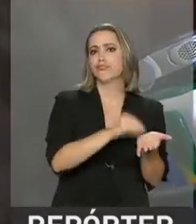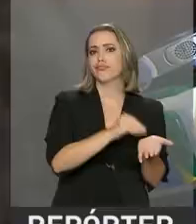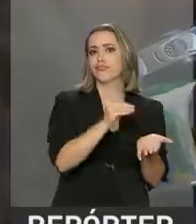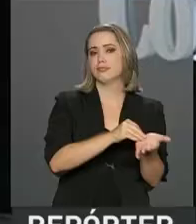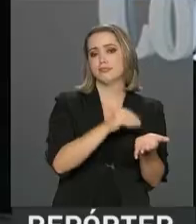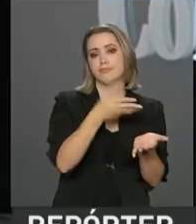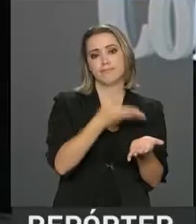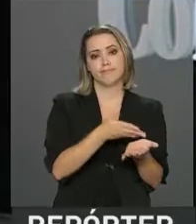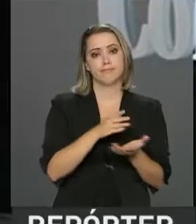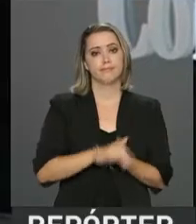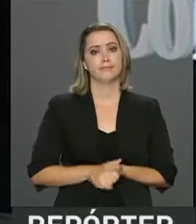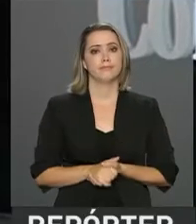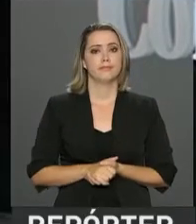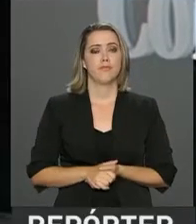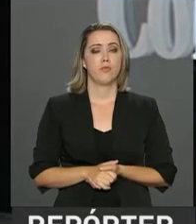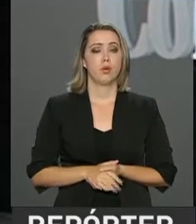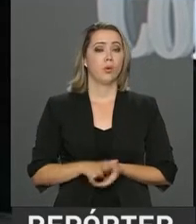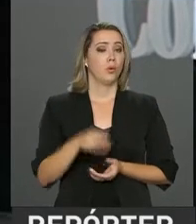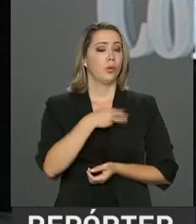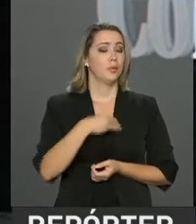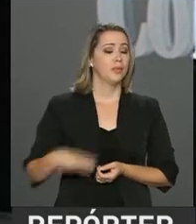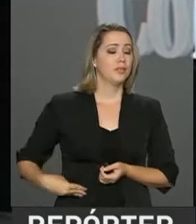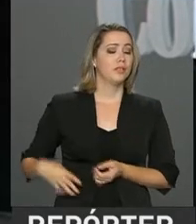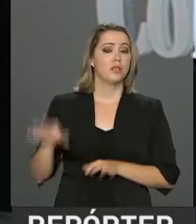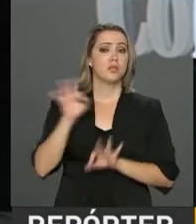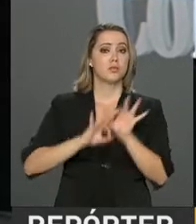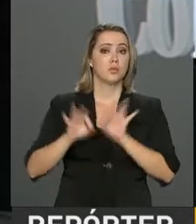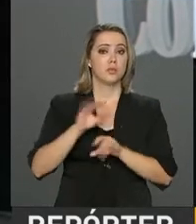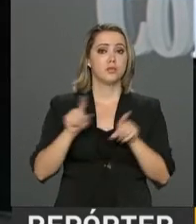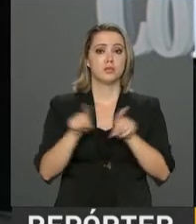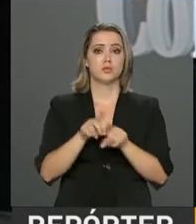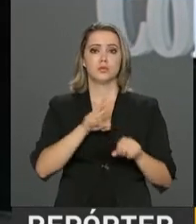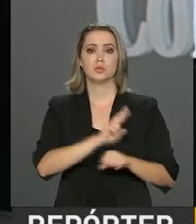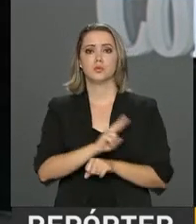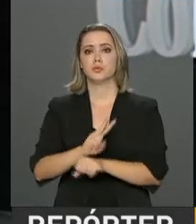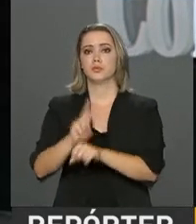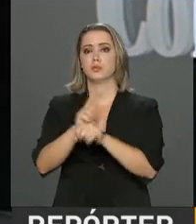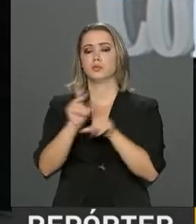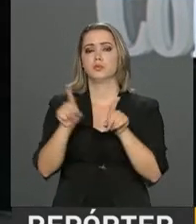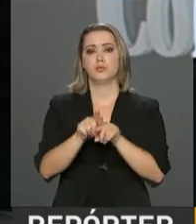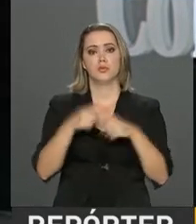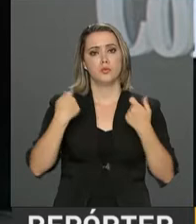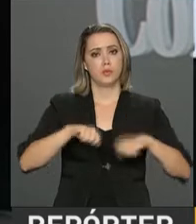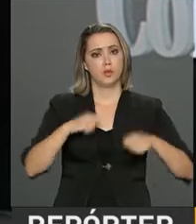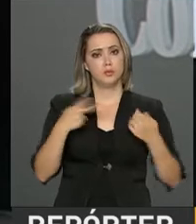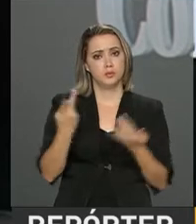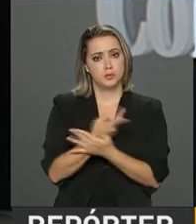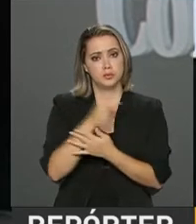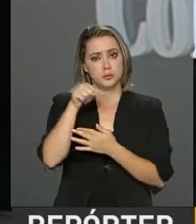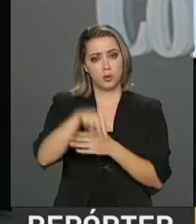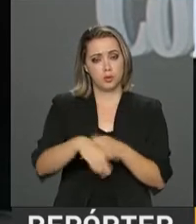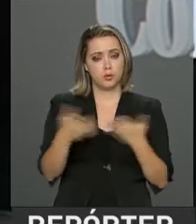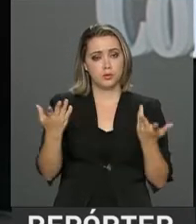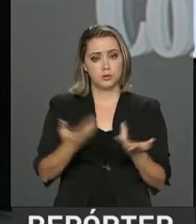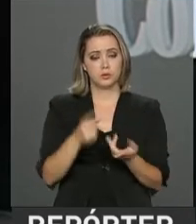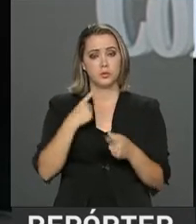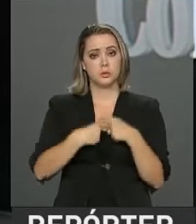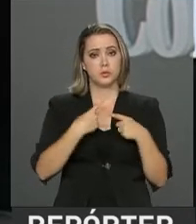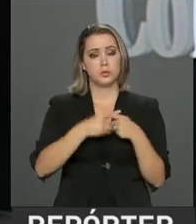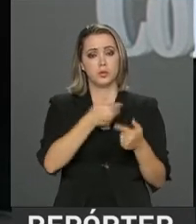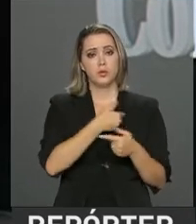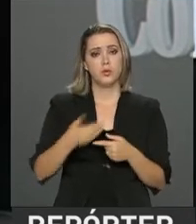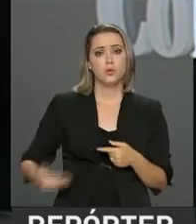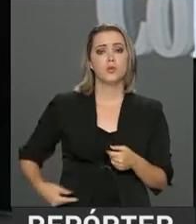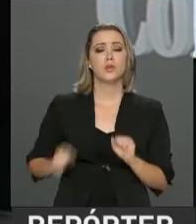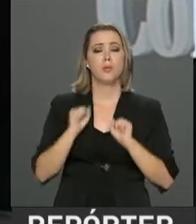e com saúde. O ministro do Planejamento também defendeu que as mudanças na Previdência devem ser feitas neste momento, porque o governo